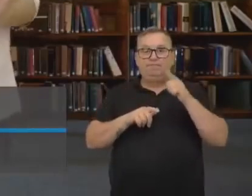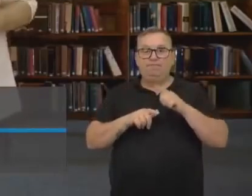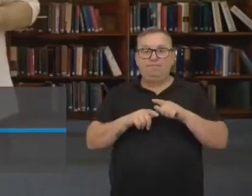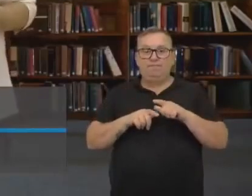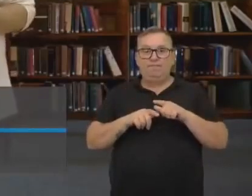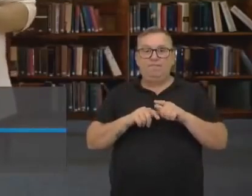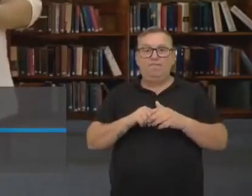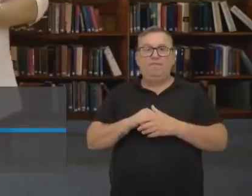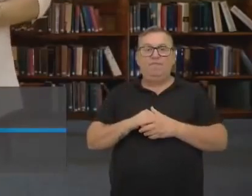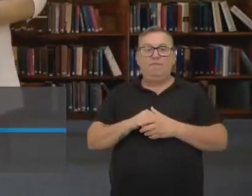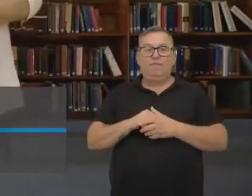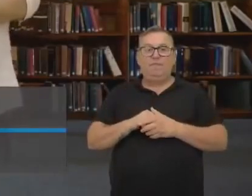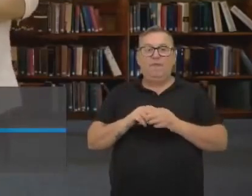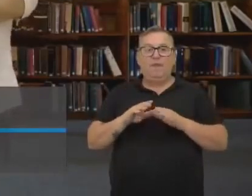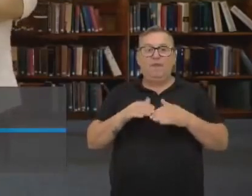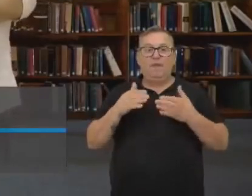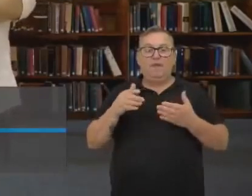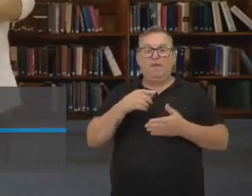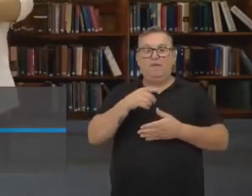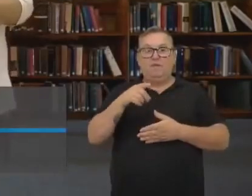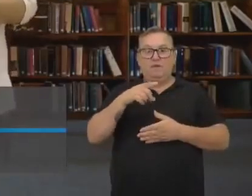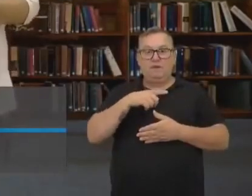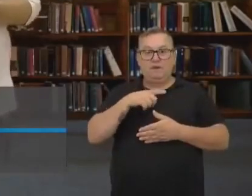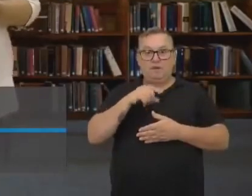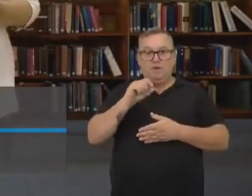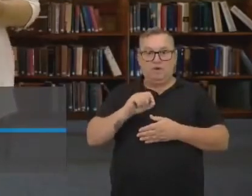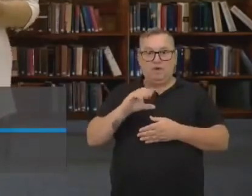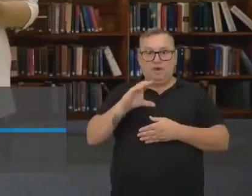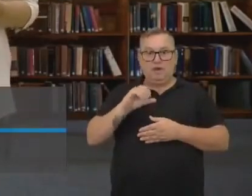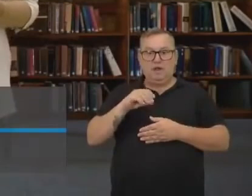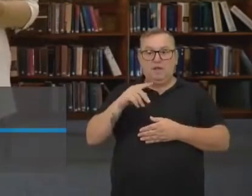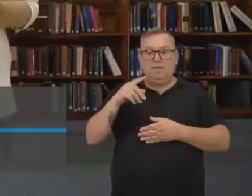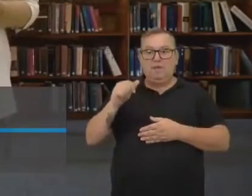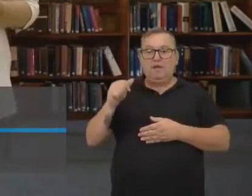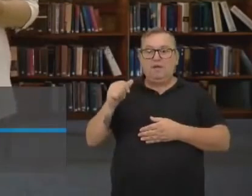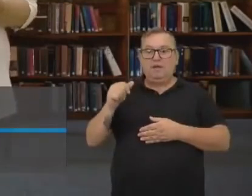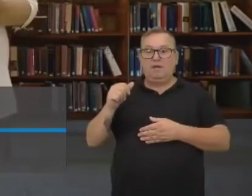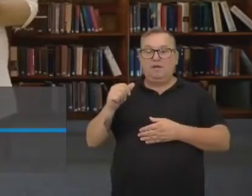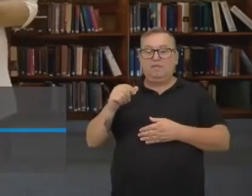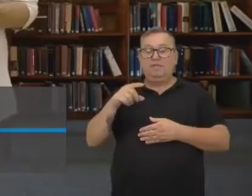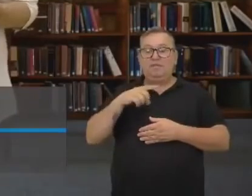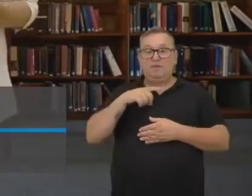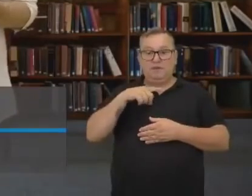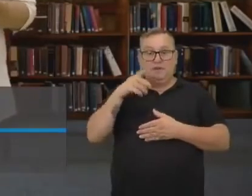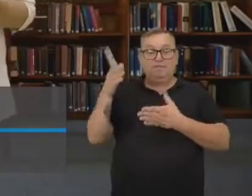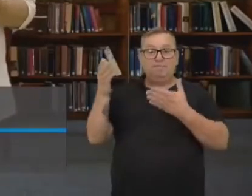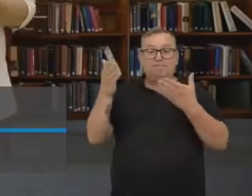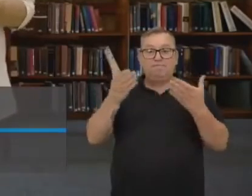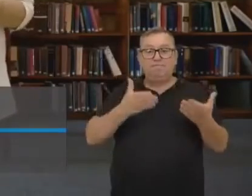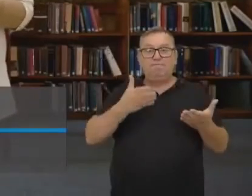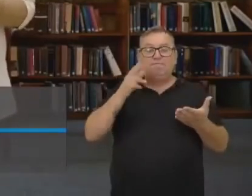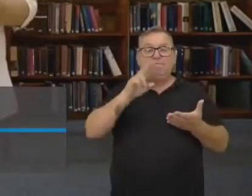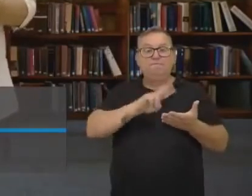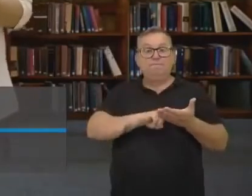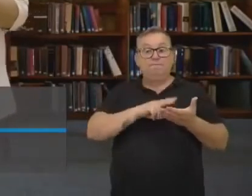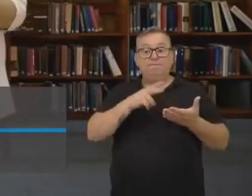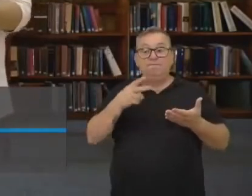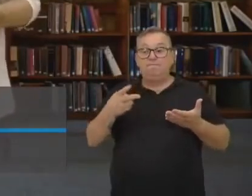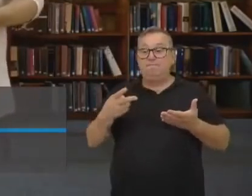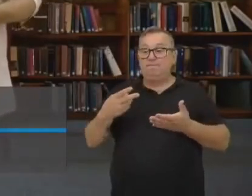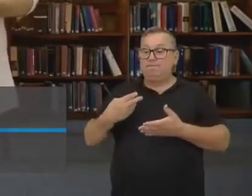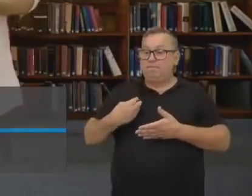obstáculos vencidos, enfim. Então, você acaba também trazendo uma interpretação, né, a vivência,